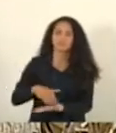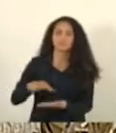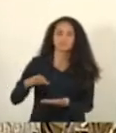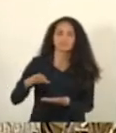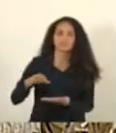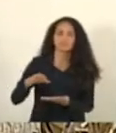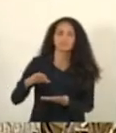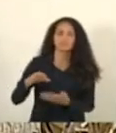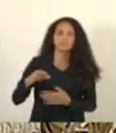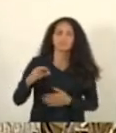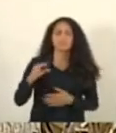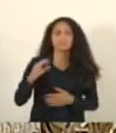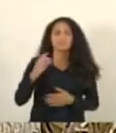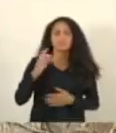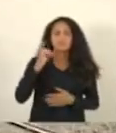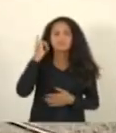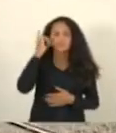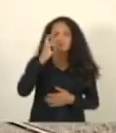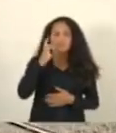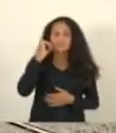deputado Luiz Durão.